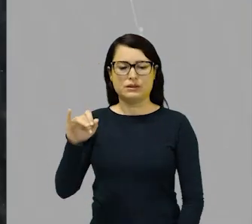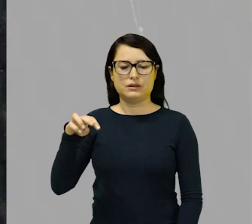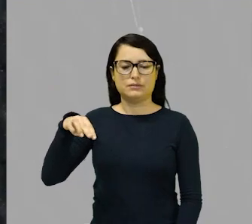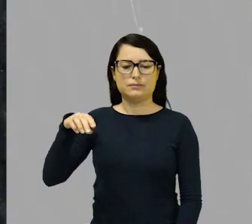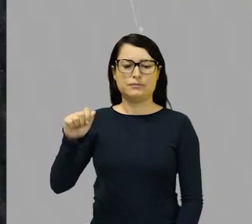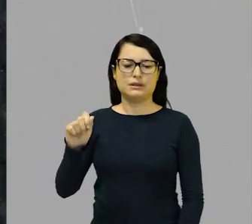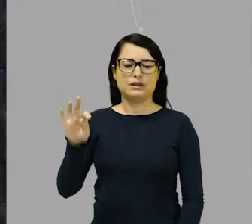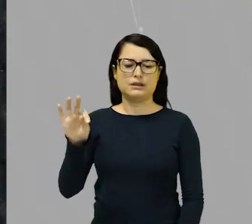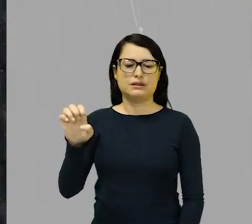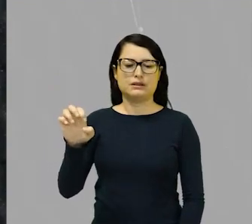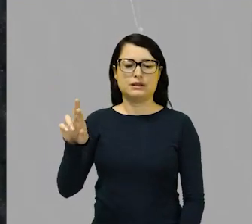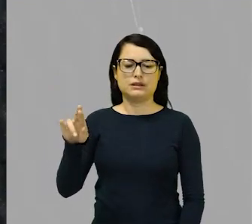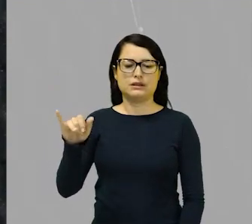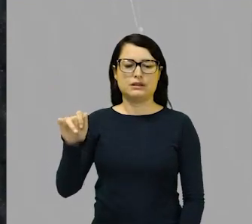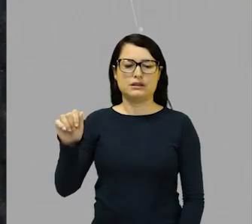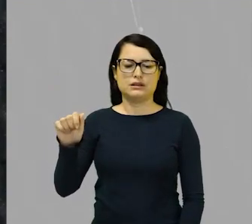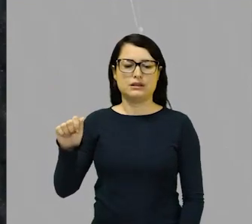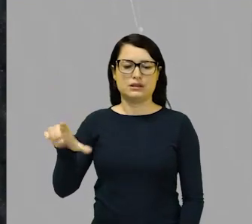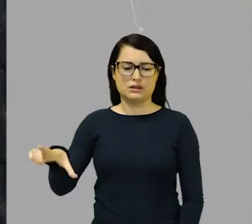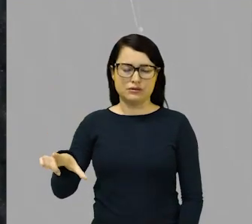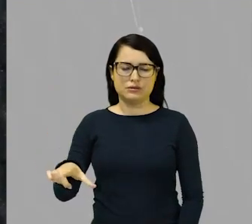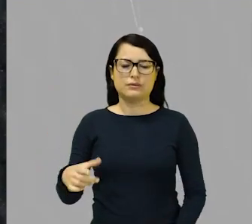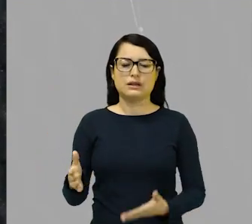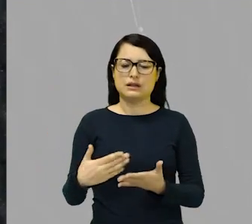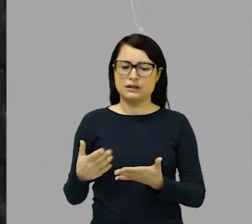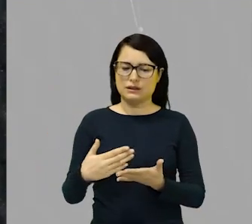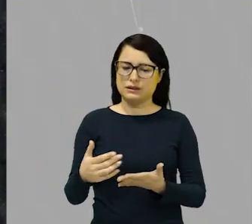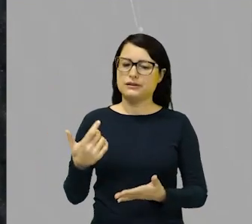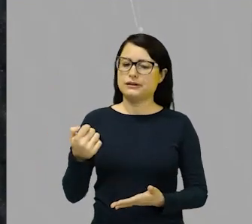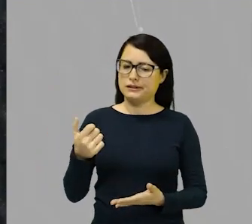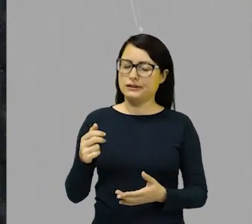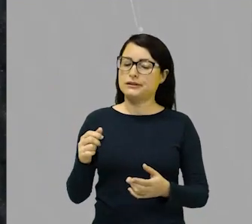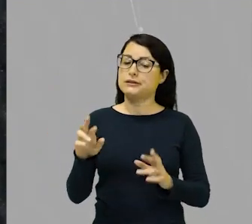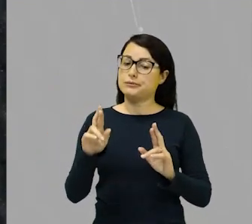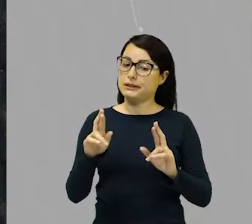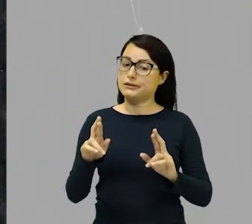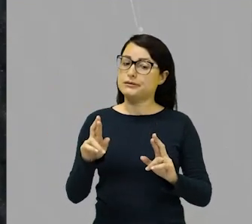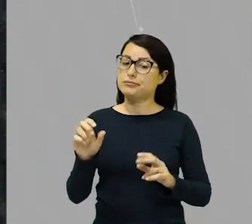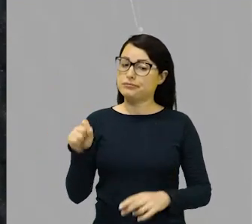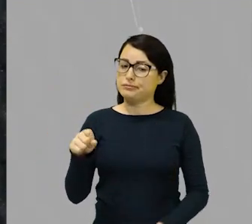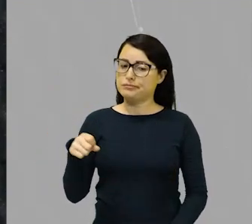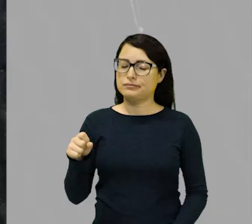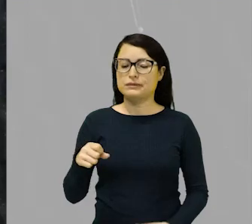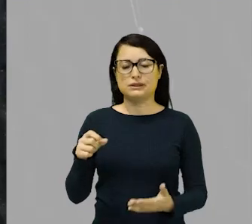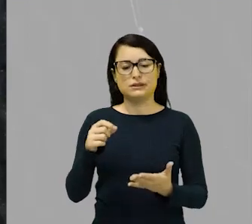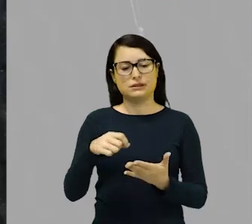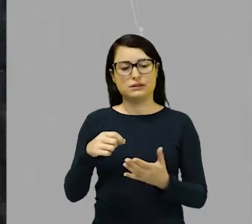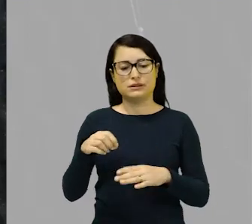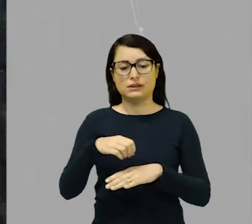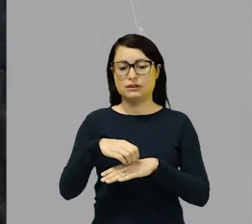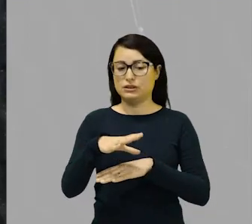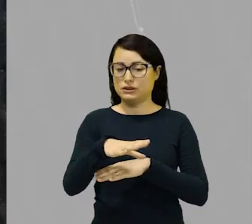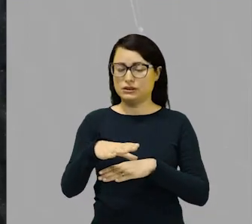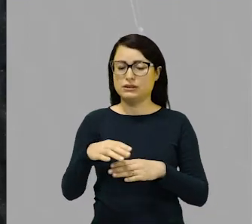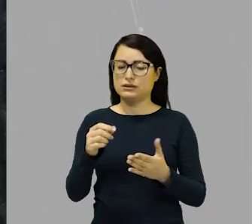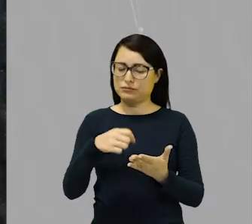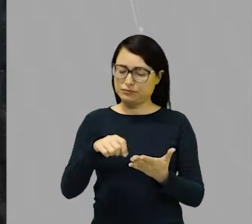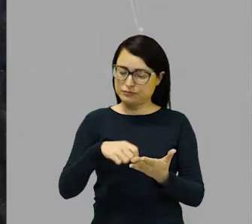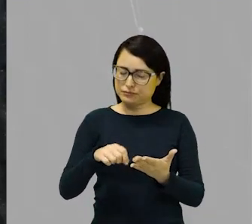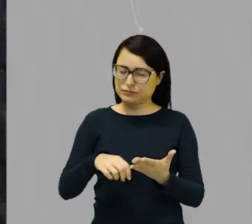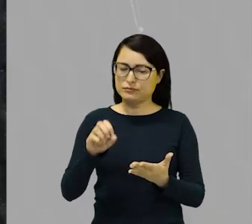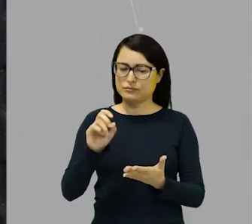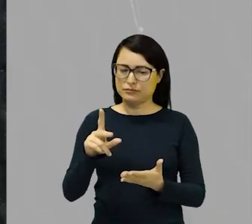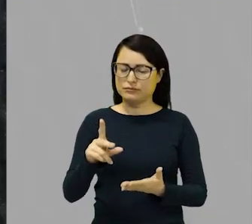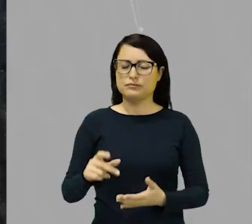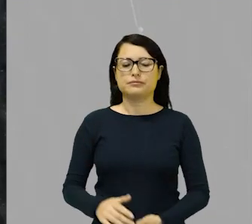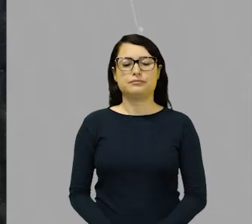Certinho? Já pegou a caneta? Já pegou o caderno? Eu espero que sim. Então anota as dicas que eu vou te dar na aula de hoje, beleza?